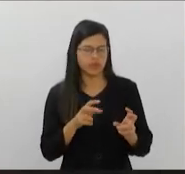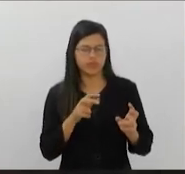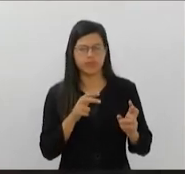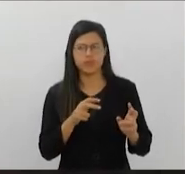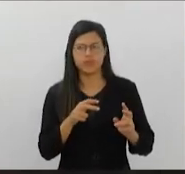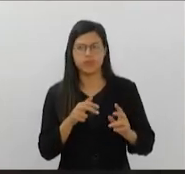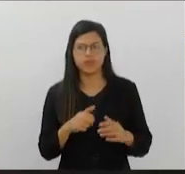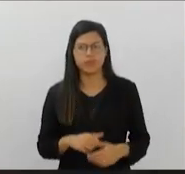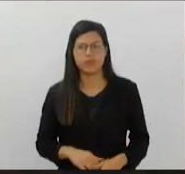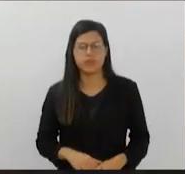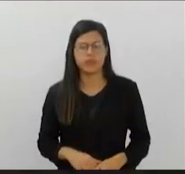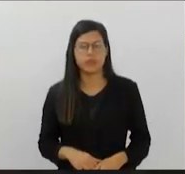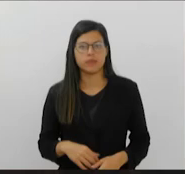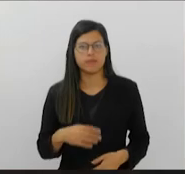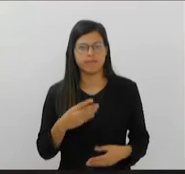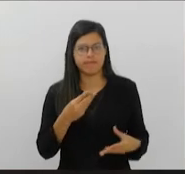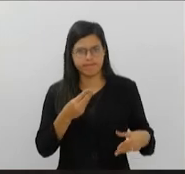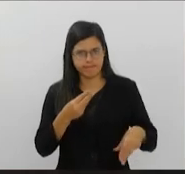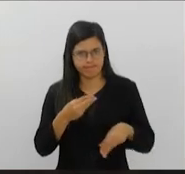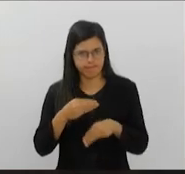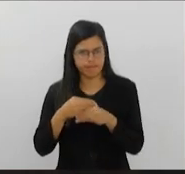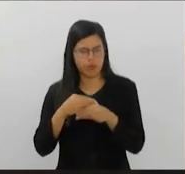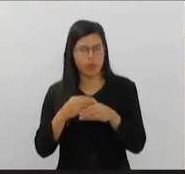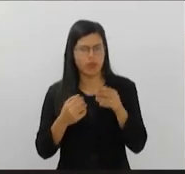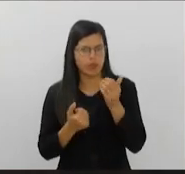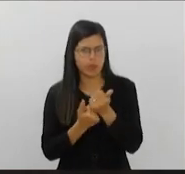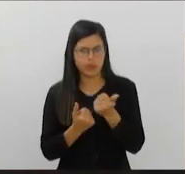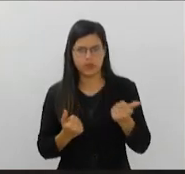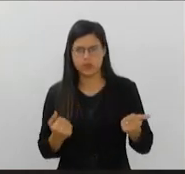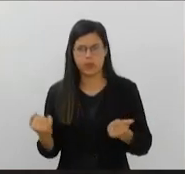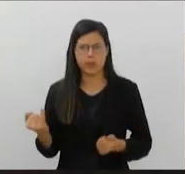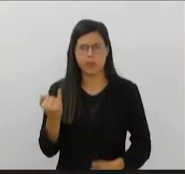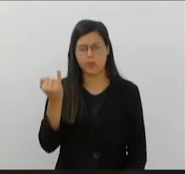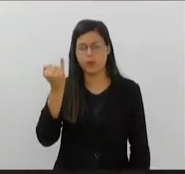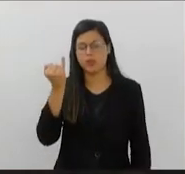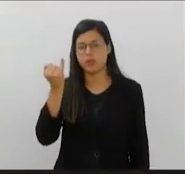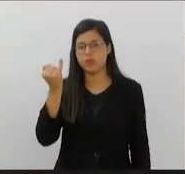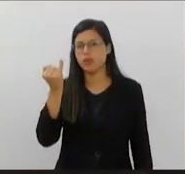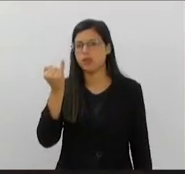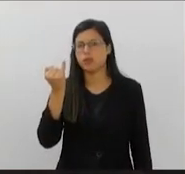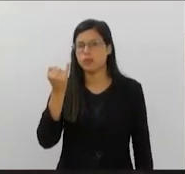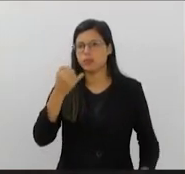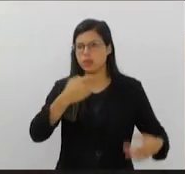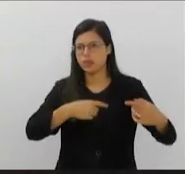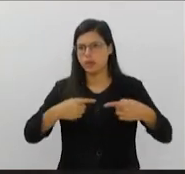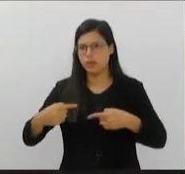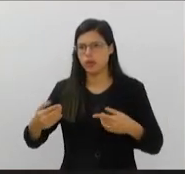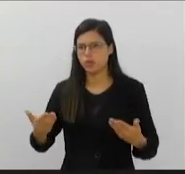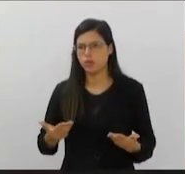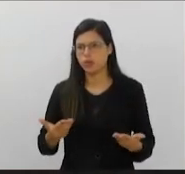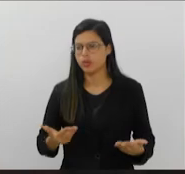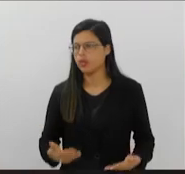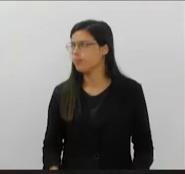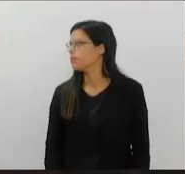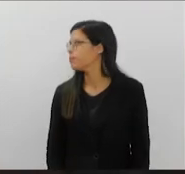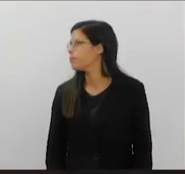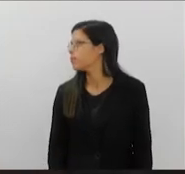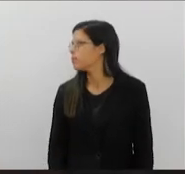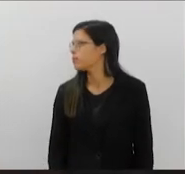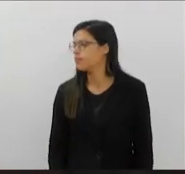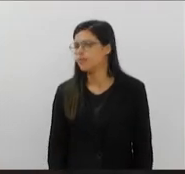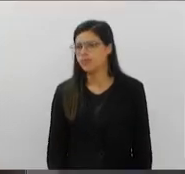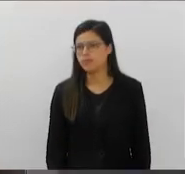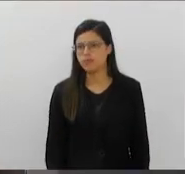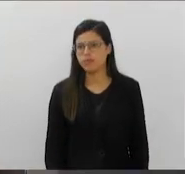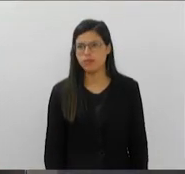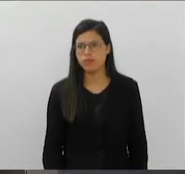sua contribuição é muito importante para esse debate aqui hoje.